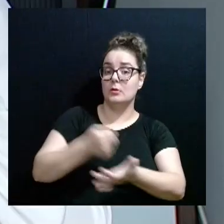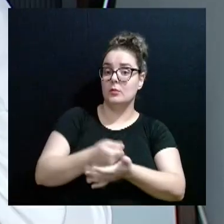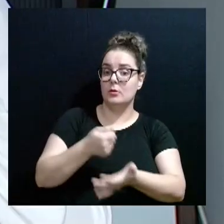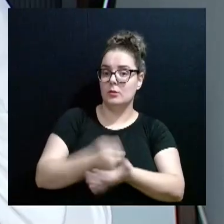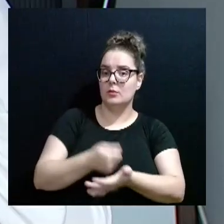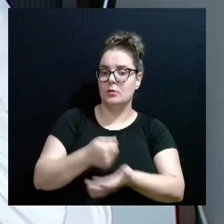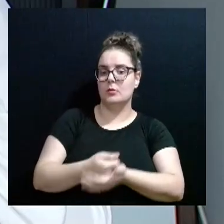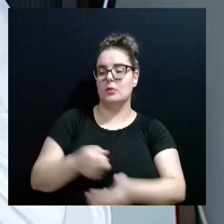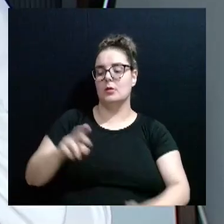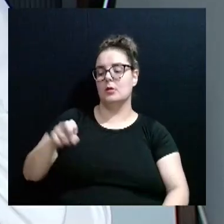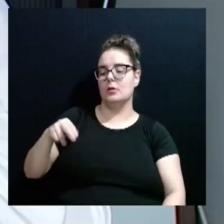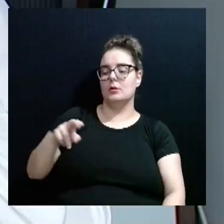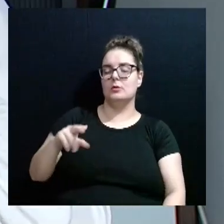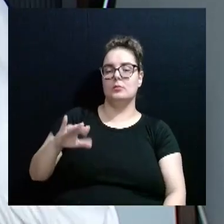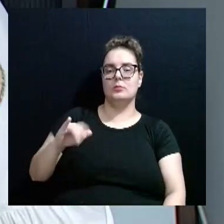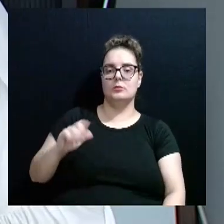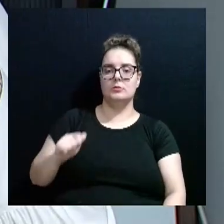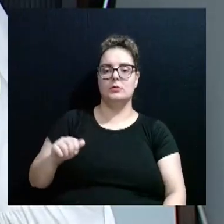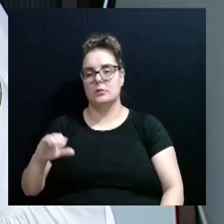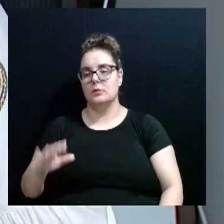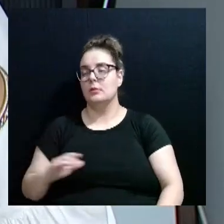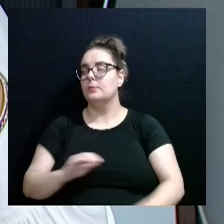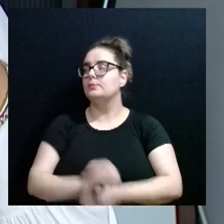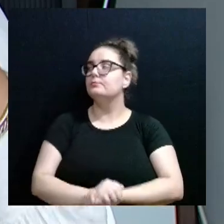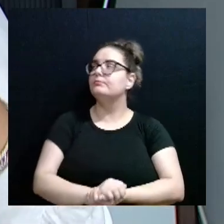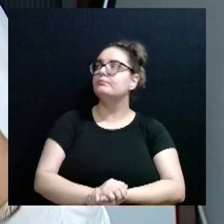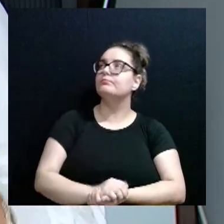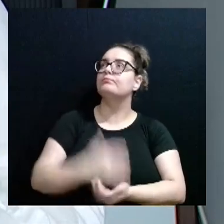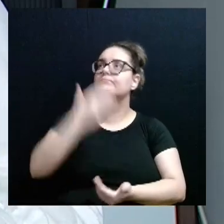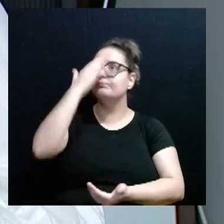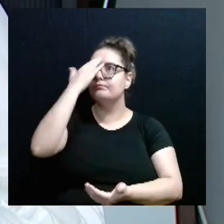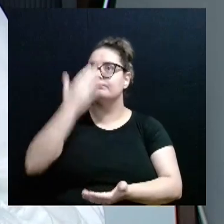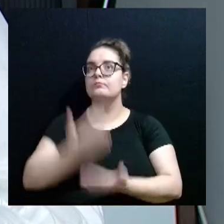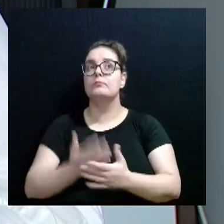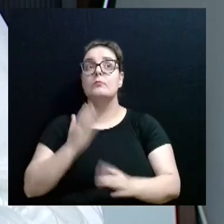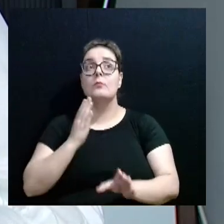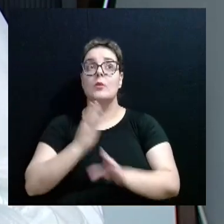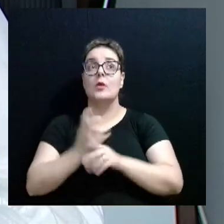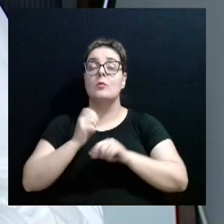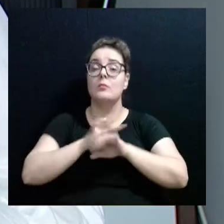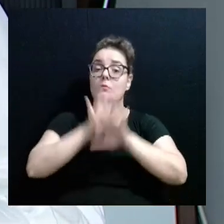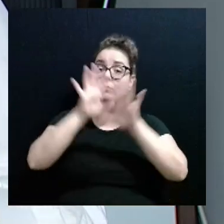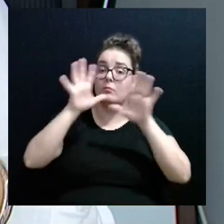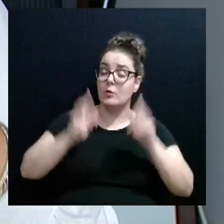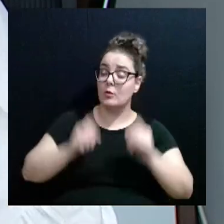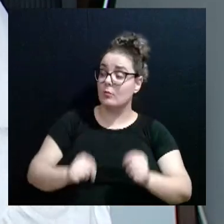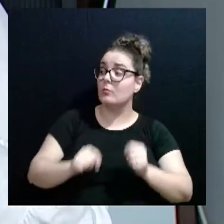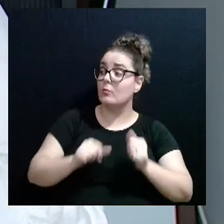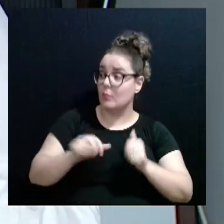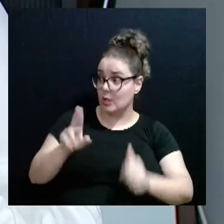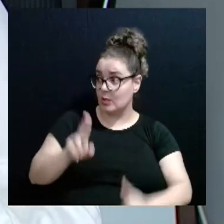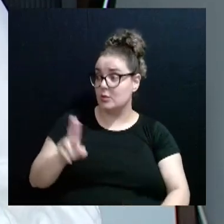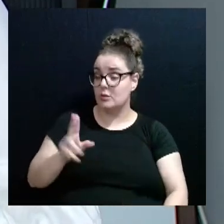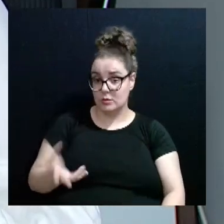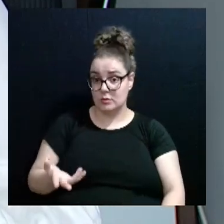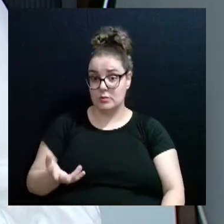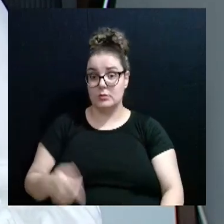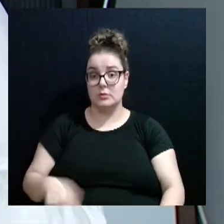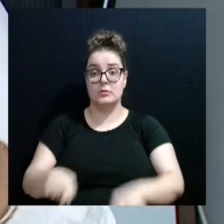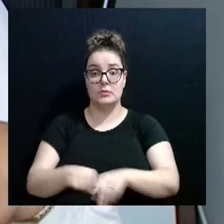Eu acredito que isso traz além de fazer uma identificação mais clara do benefício que está sendo usado, traz um maior poder